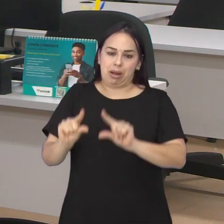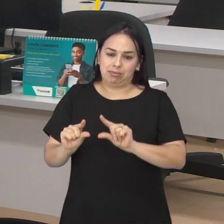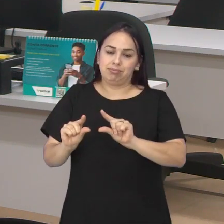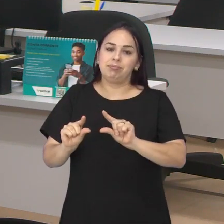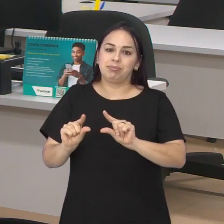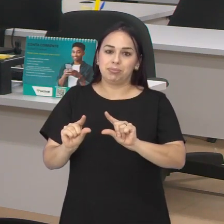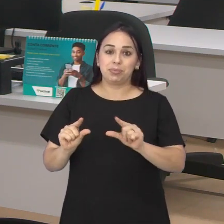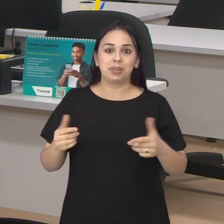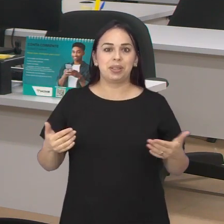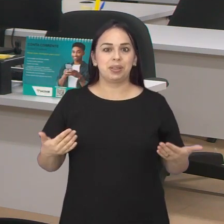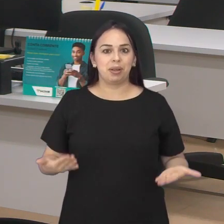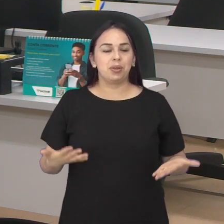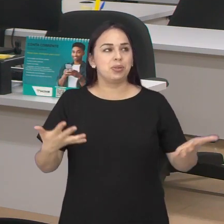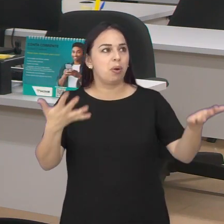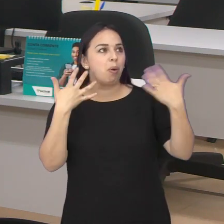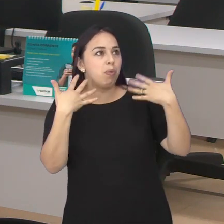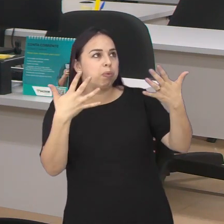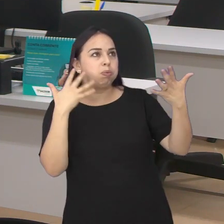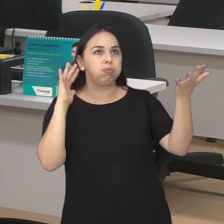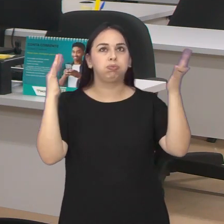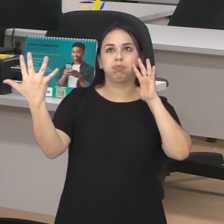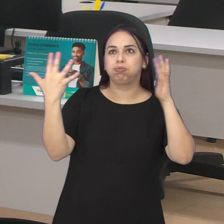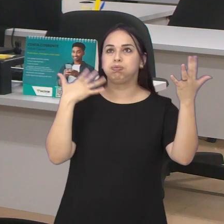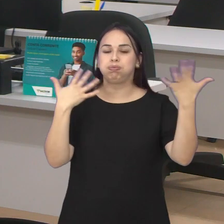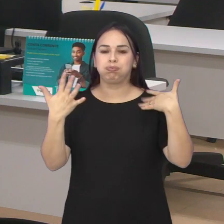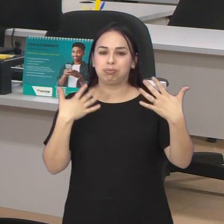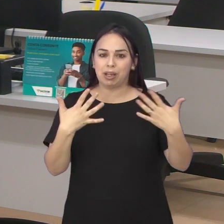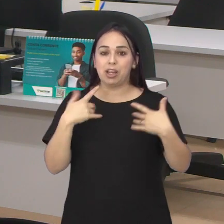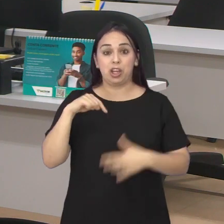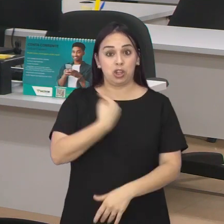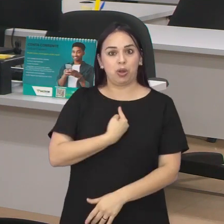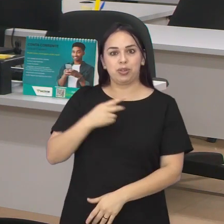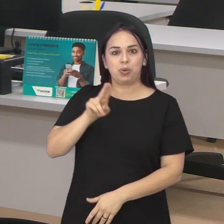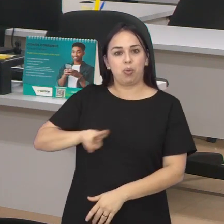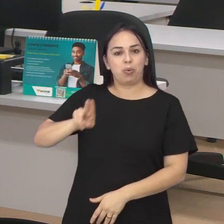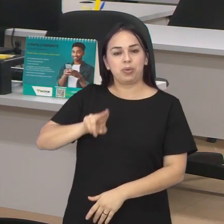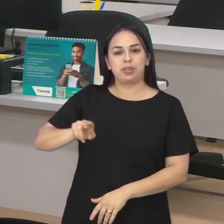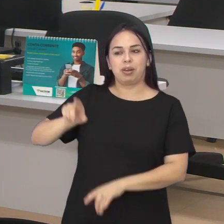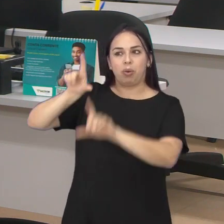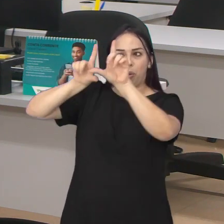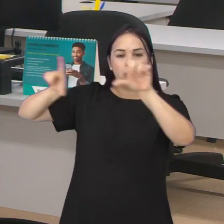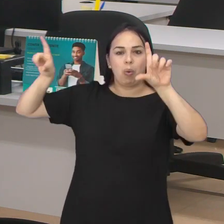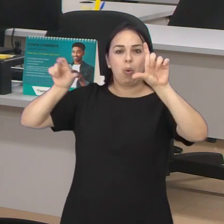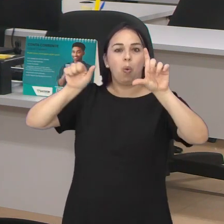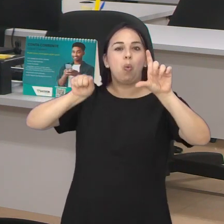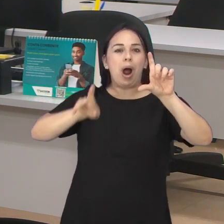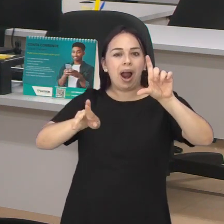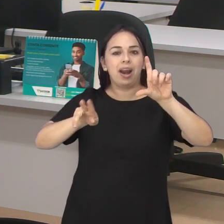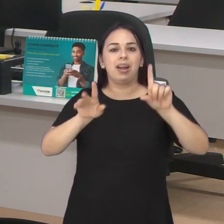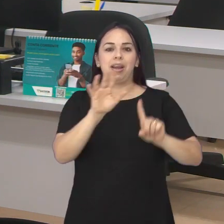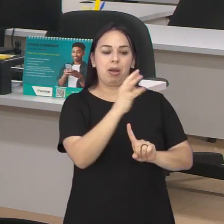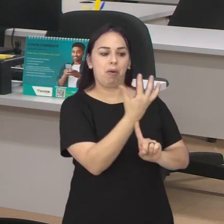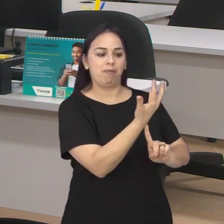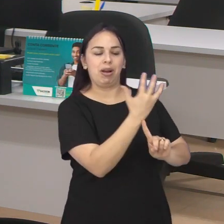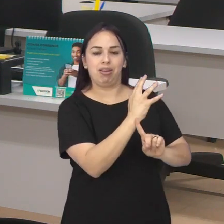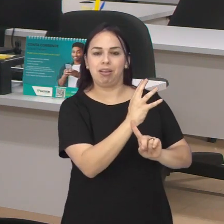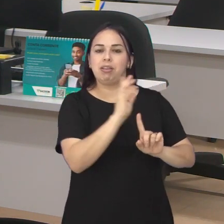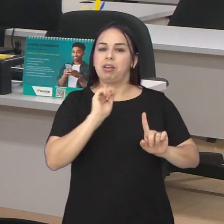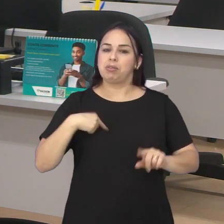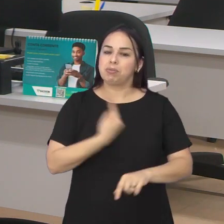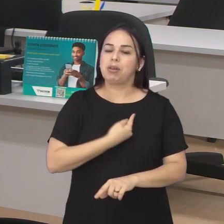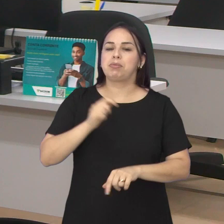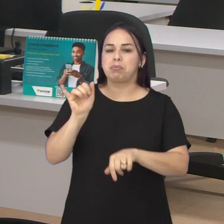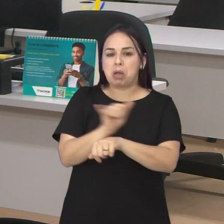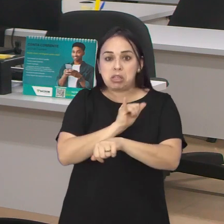nesse início de ano. E se o calorzão não tem ajudado a diminuir o uso do ar-condicionado ou do ventilador, tem algumas ações simples que